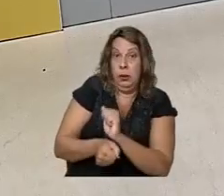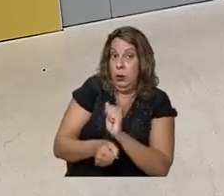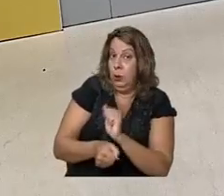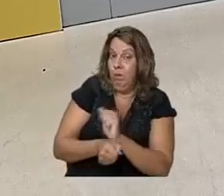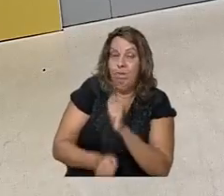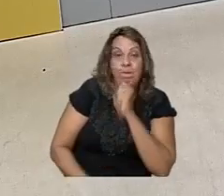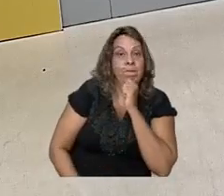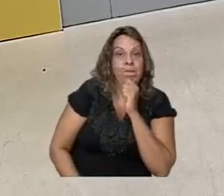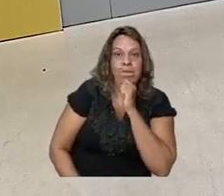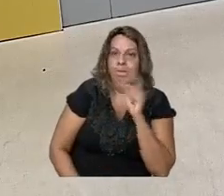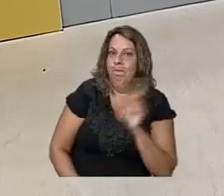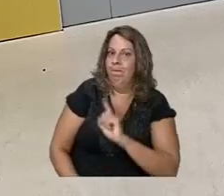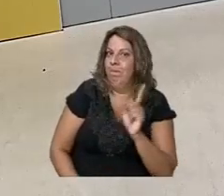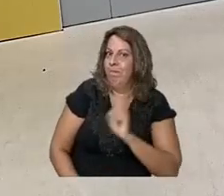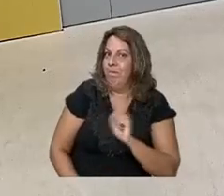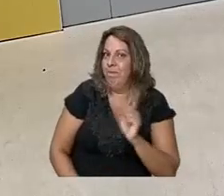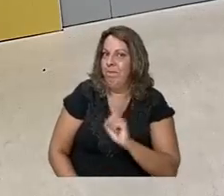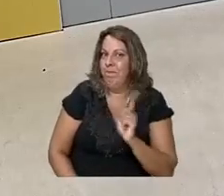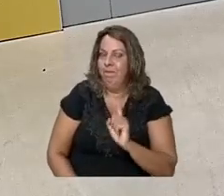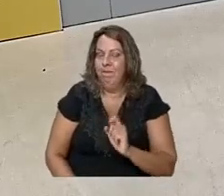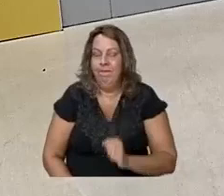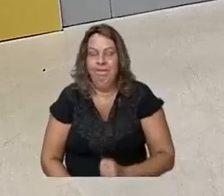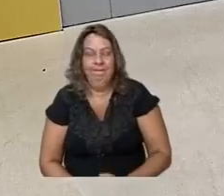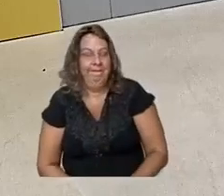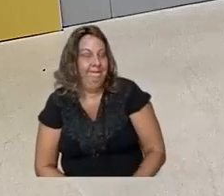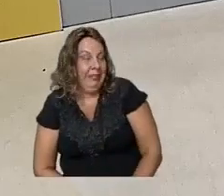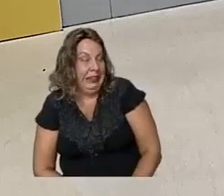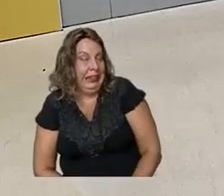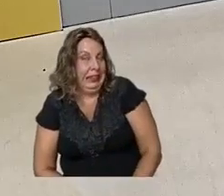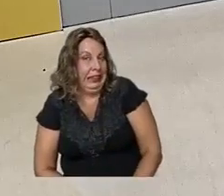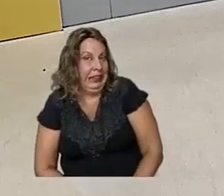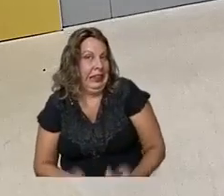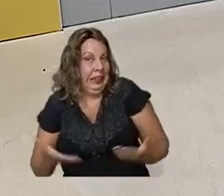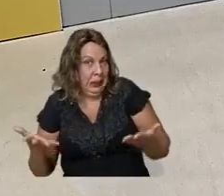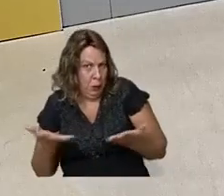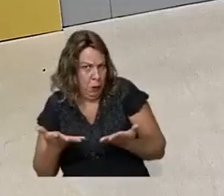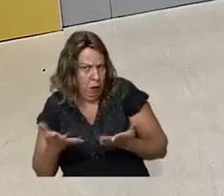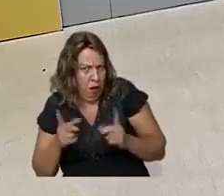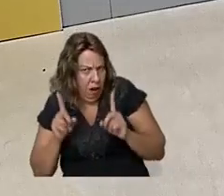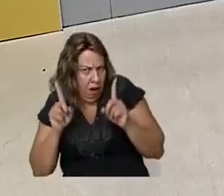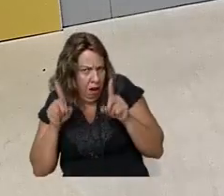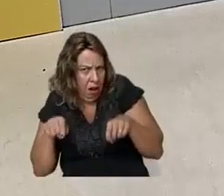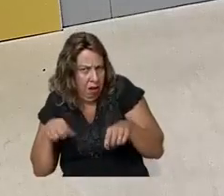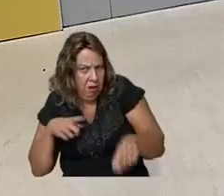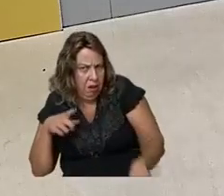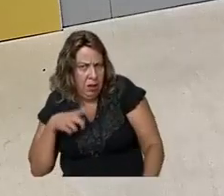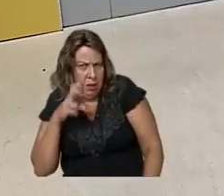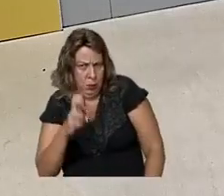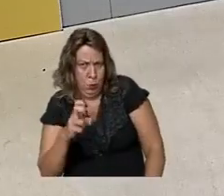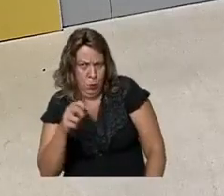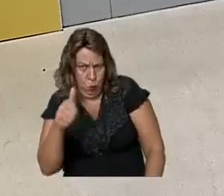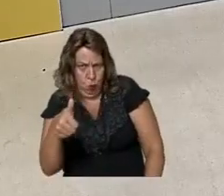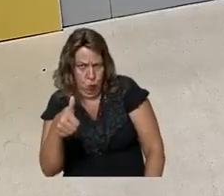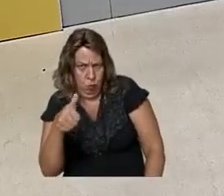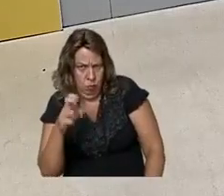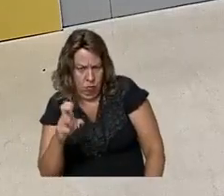decisiva que ainda não veio, mas tá pertinho. Ih, gente, será que agora, será que é com